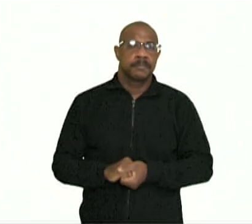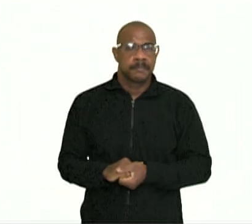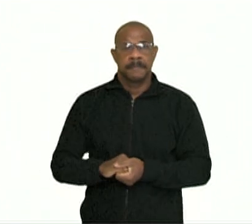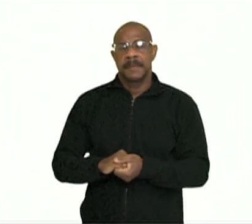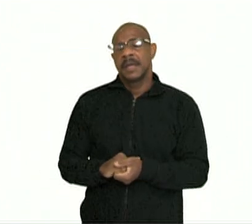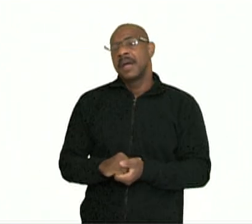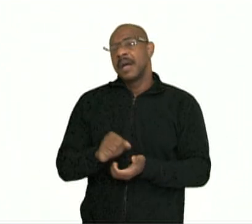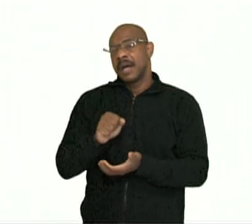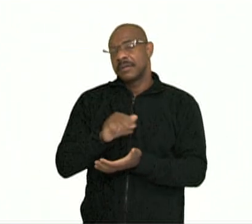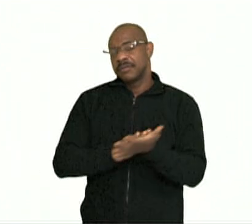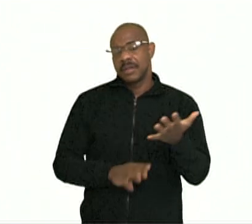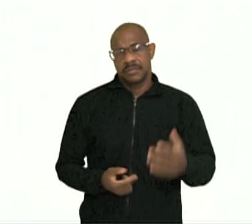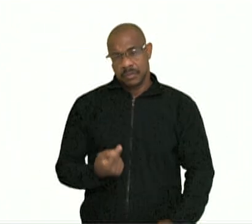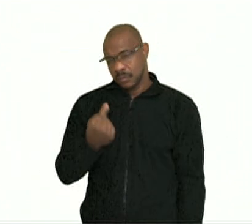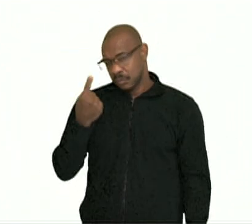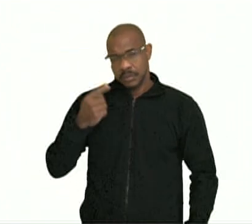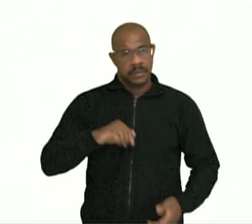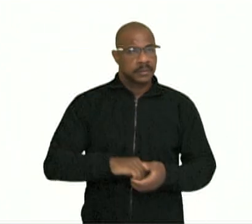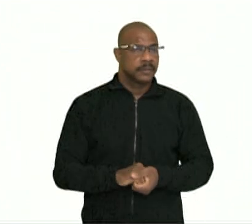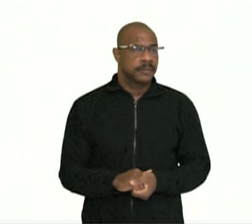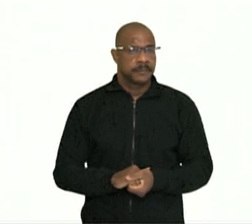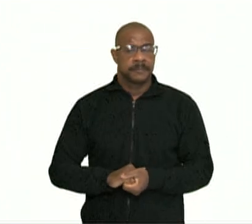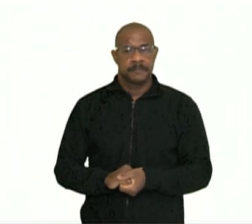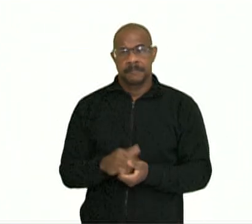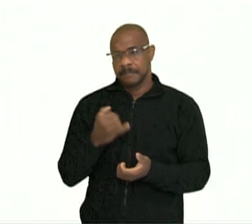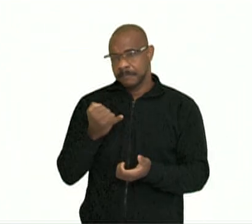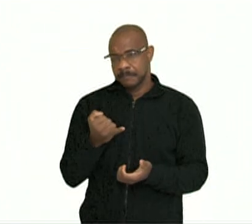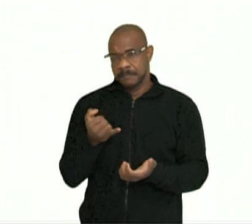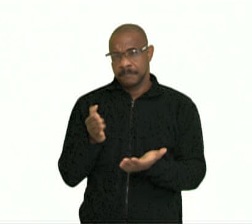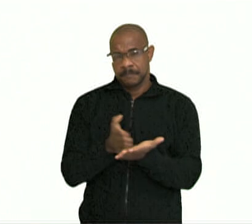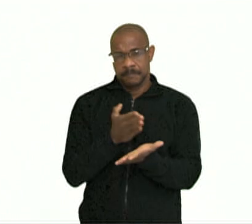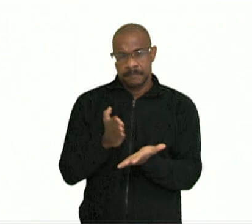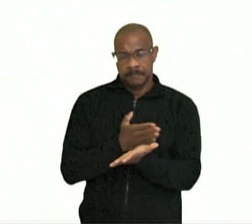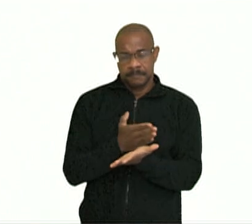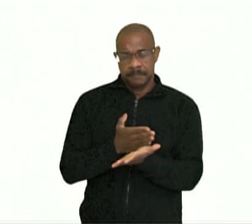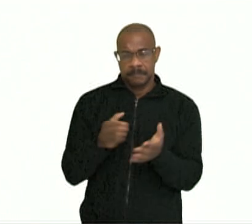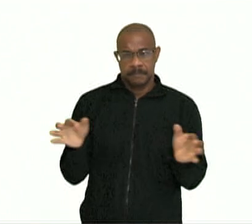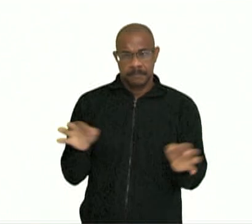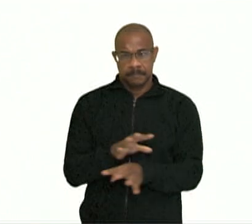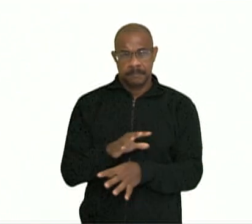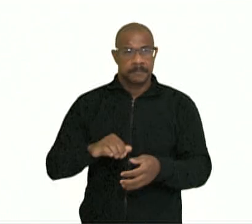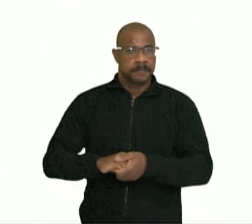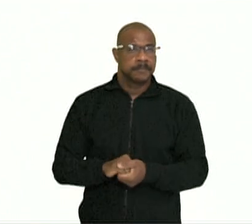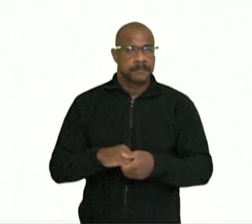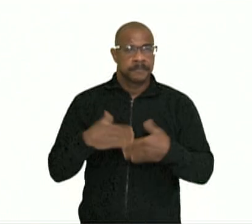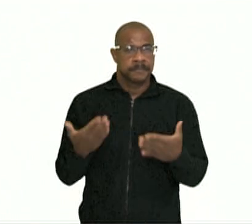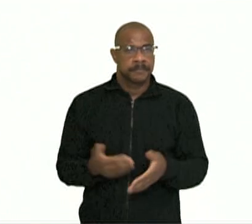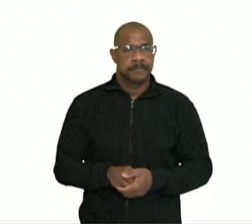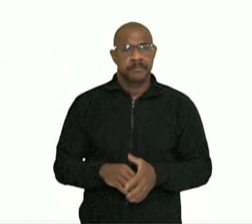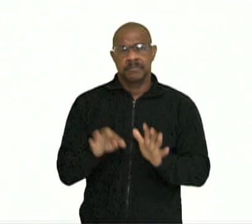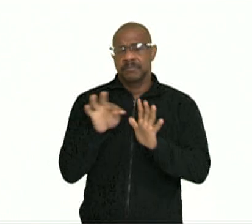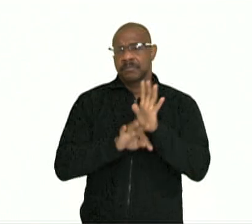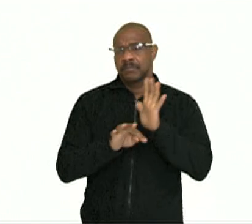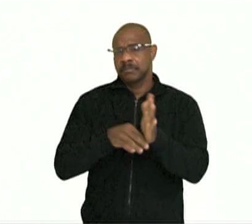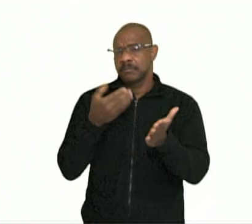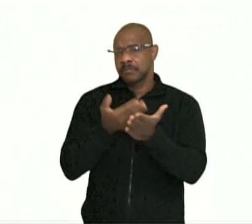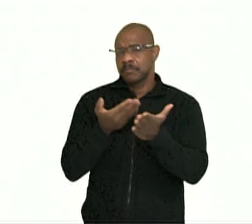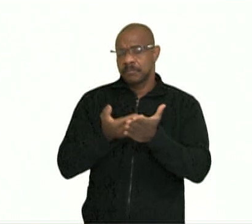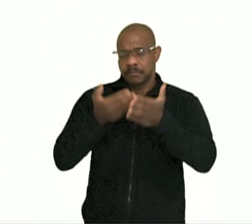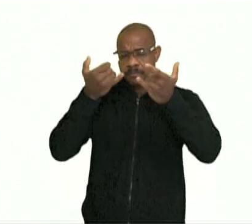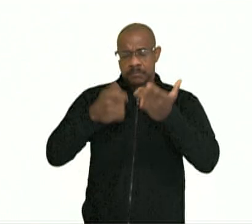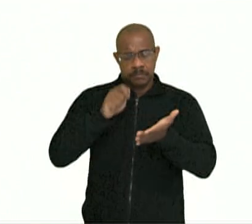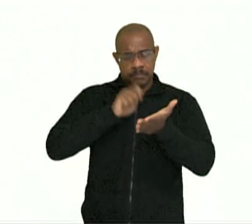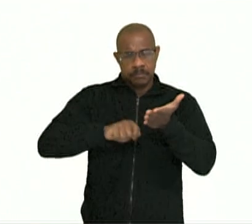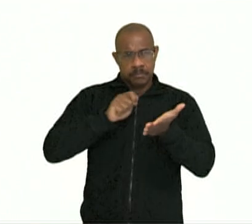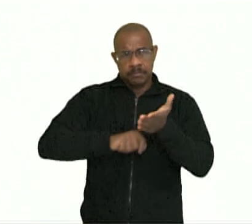Atividade 1. Papel e caneta, lápis e borracha, bora lá fazer? O texto estudado foi escrito